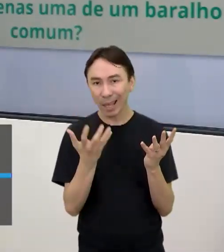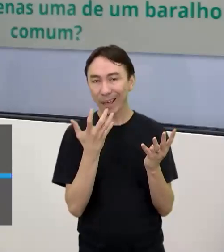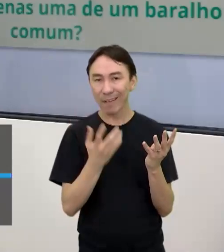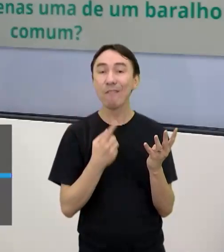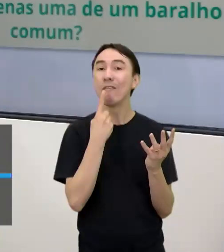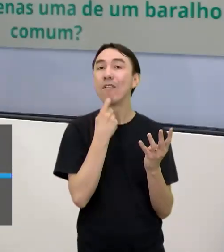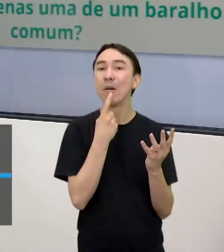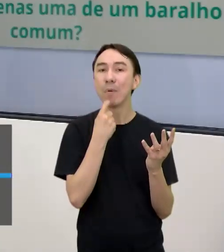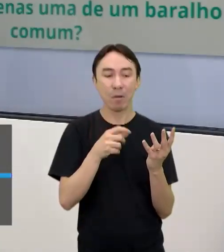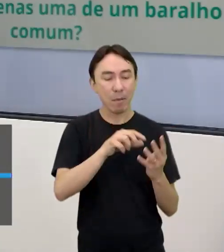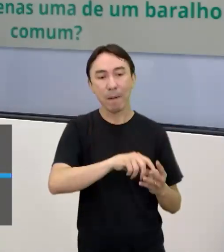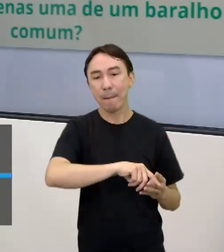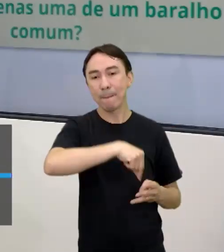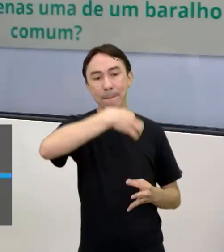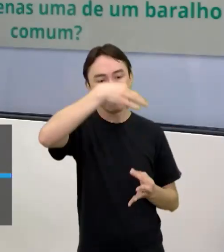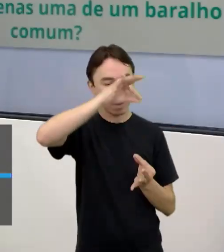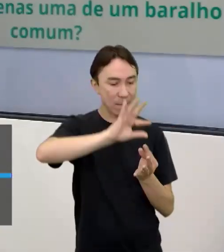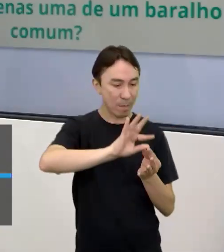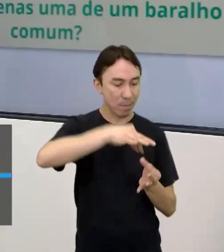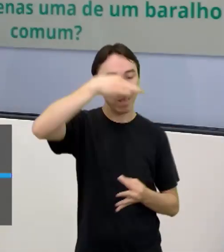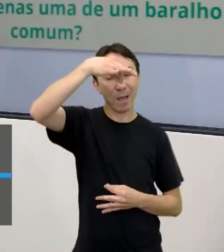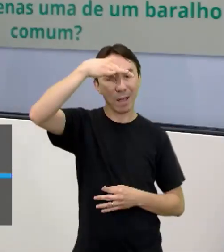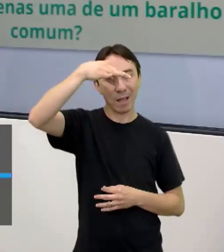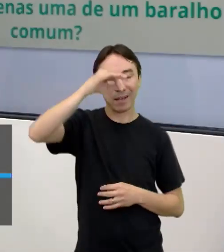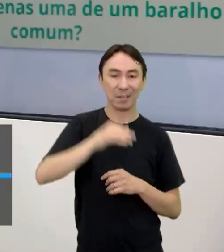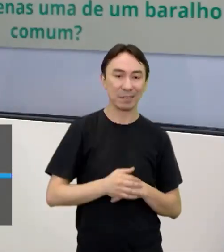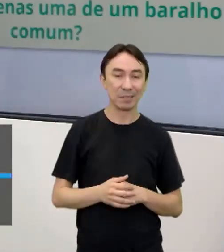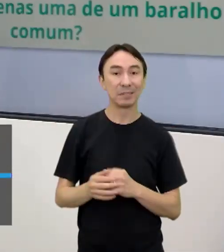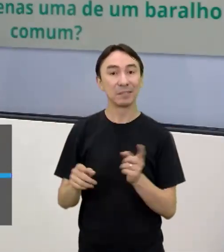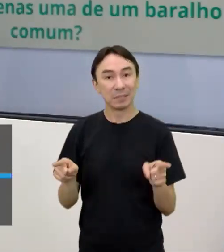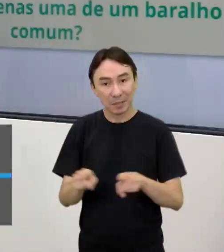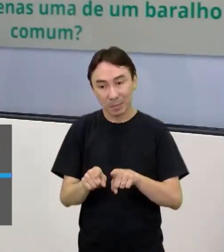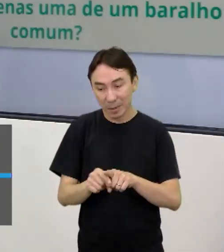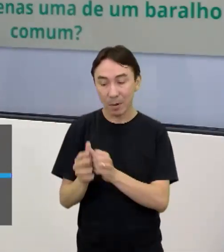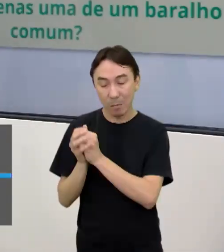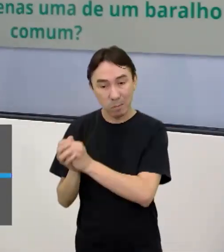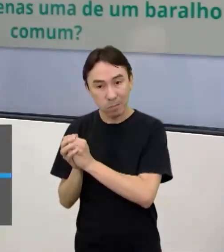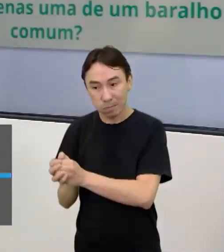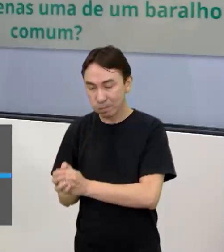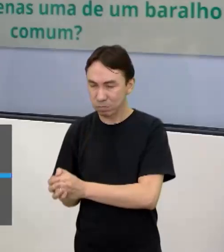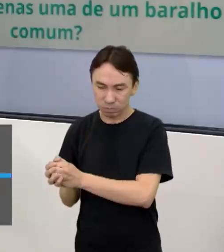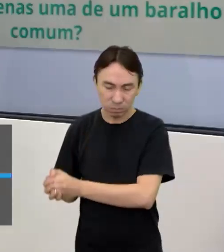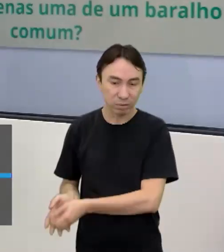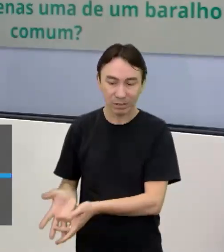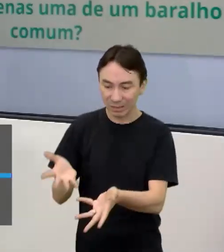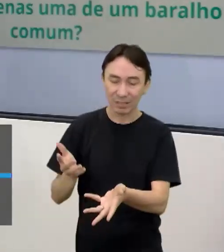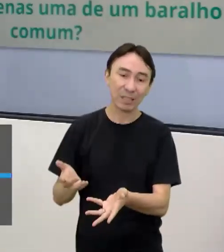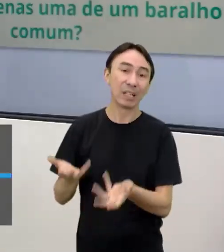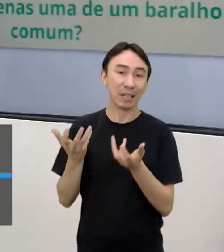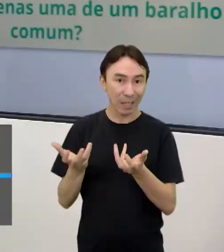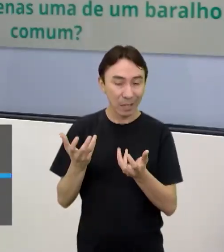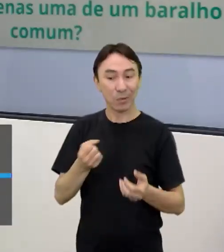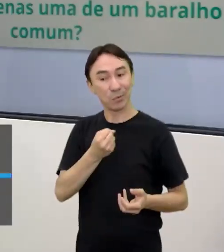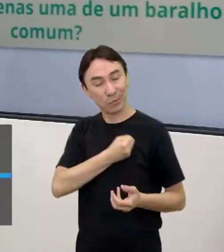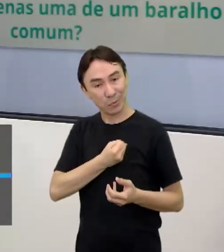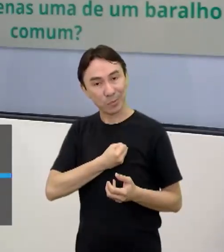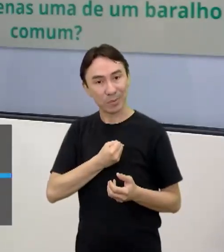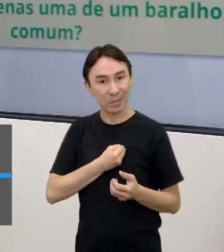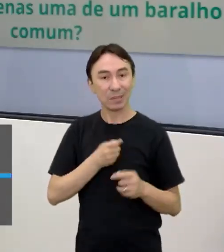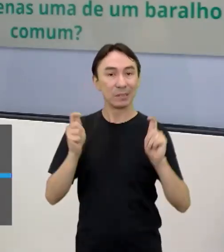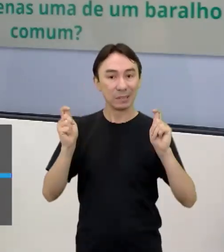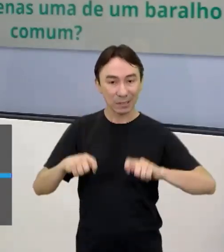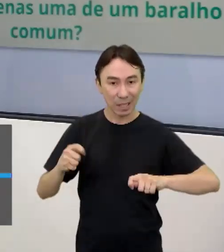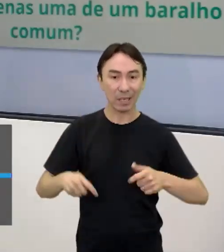do dado, a gente quer que saia um número que seja divisível por 13. E a gente conhece como é limitado, a gente